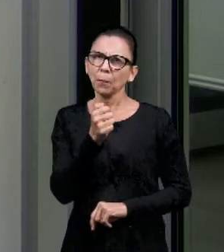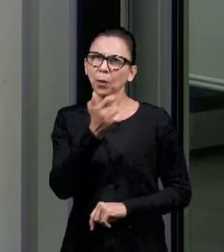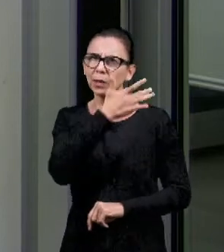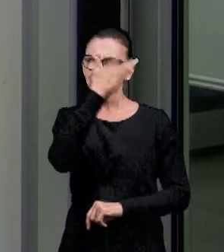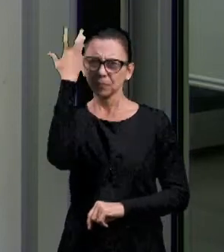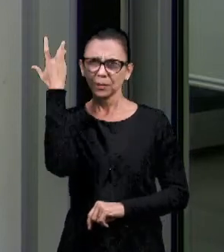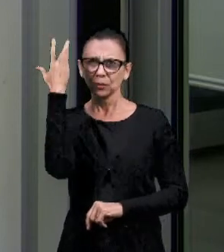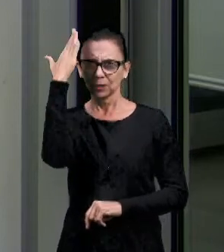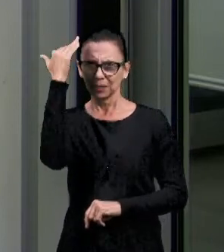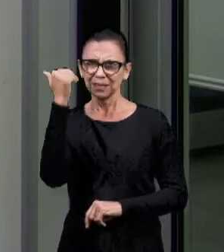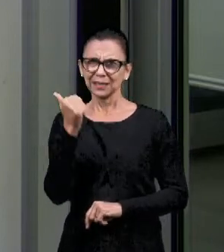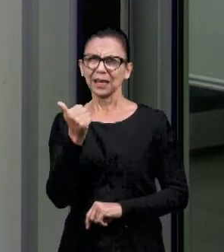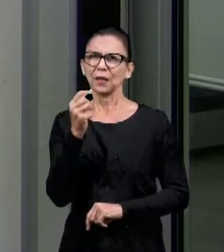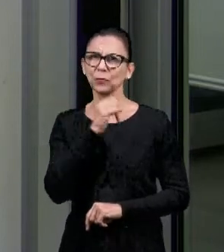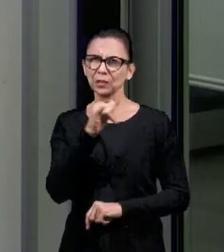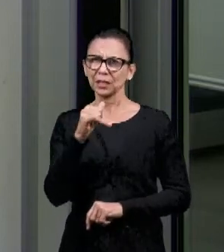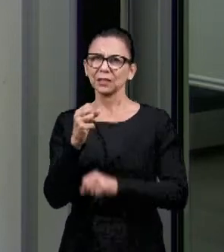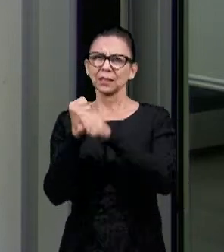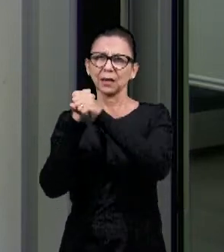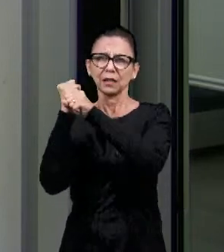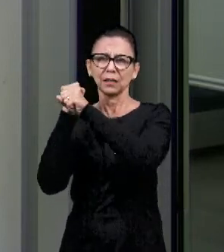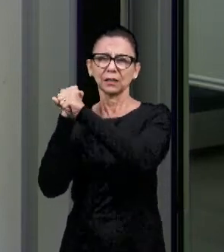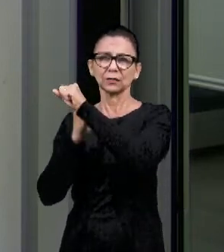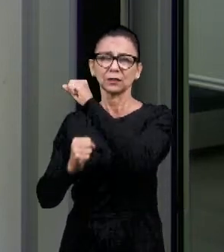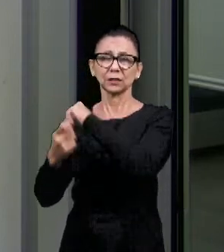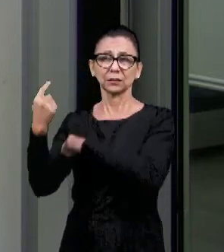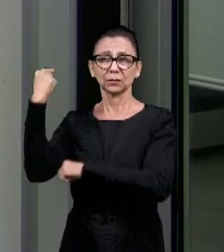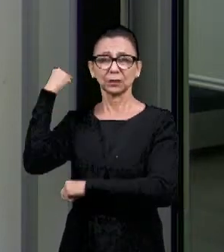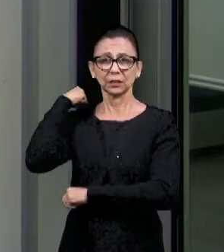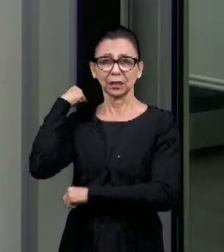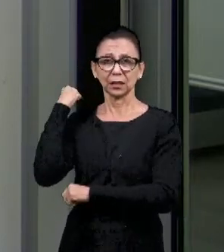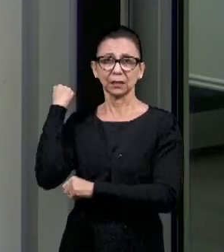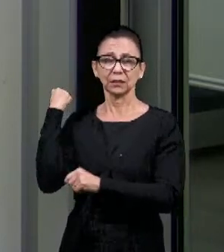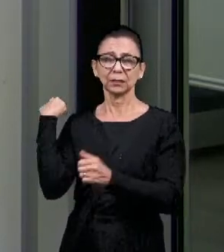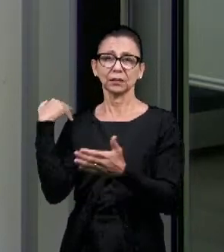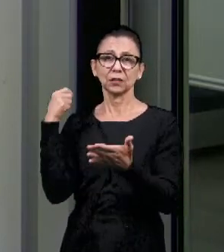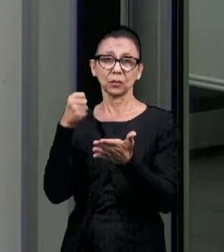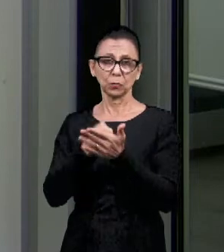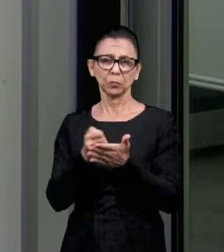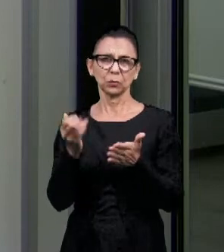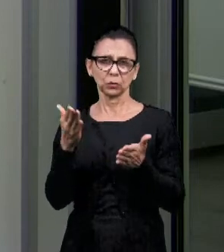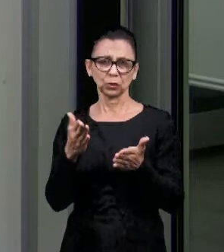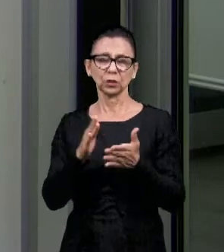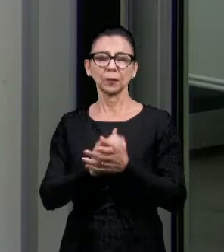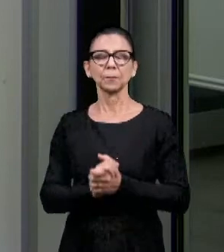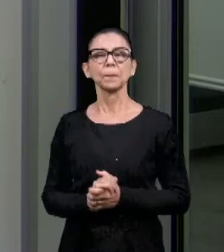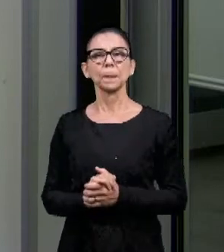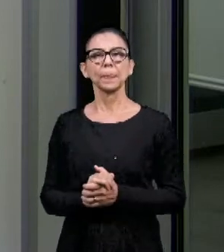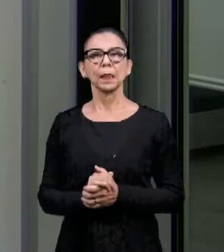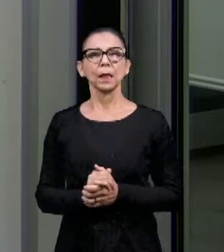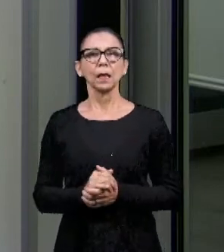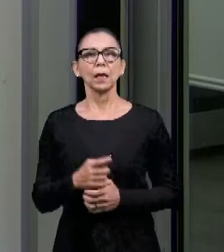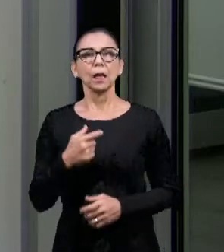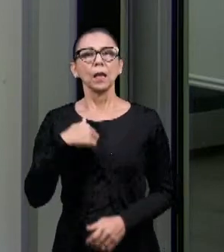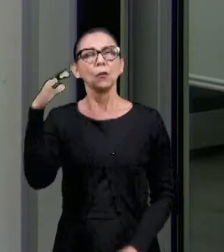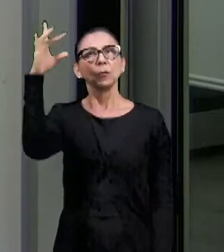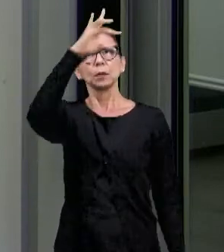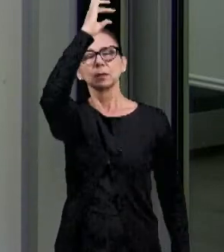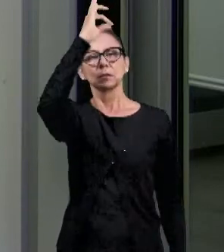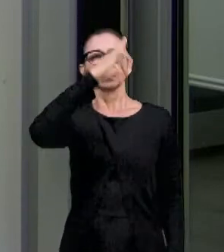tem muitos anos e tudo, já se cumpriu. Logo depois que eu fui batizado com o Espírito Santo, eu tive um sonho,